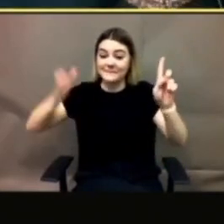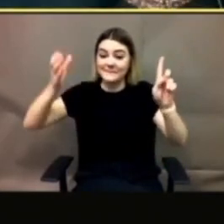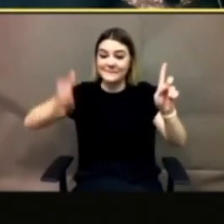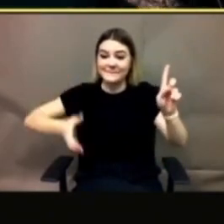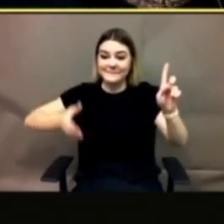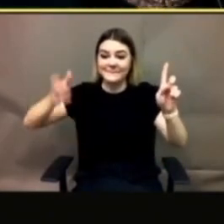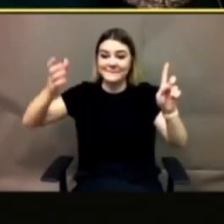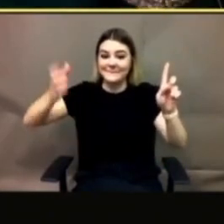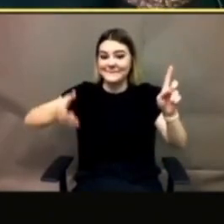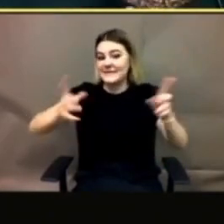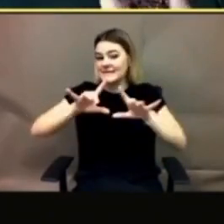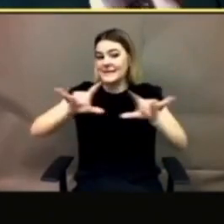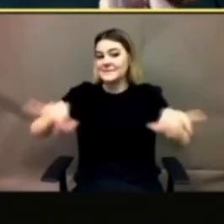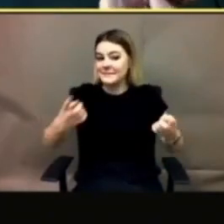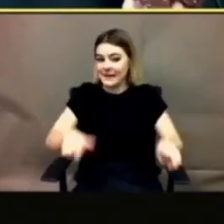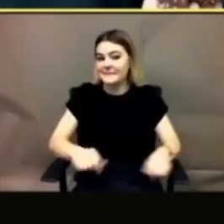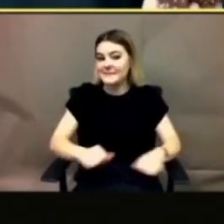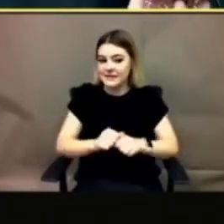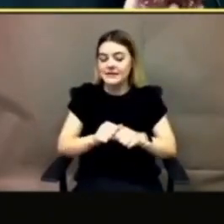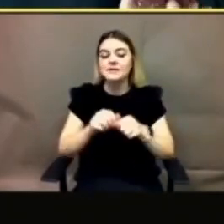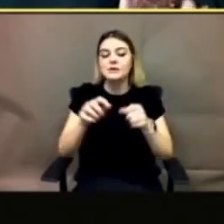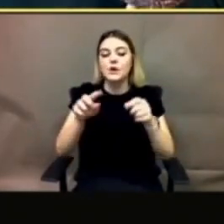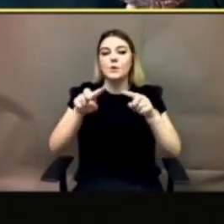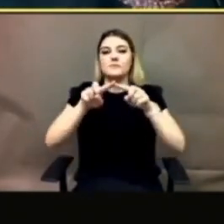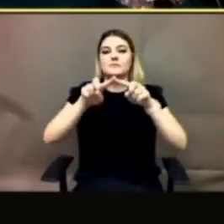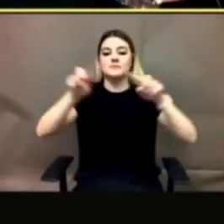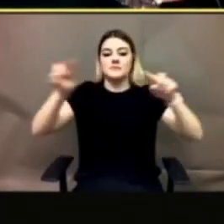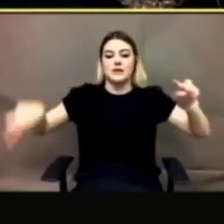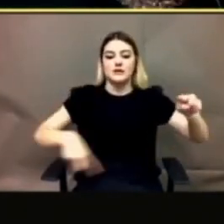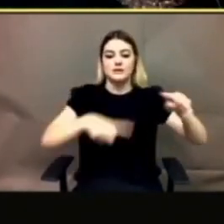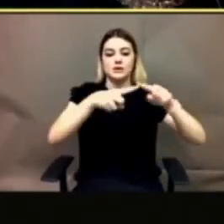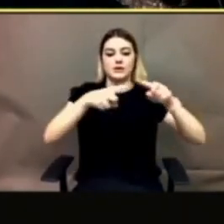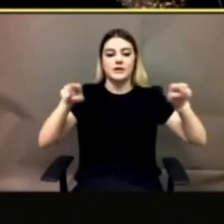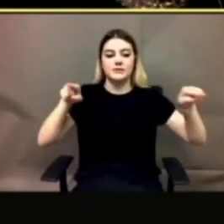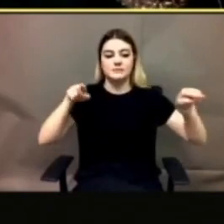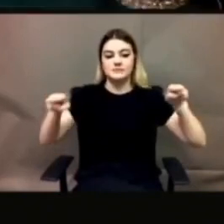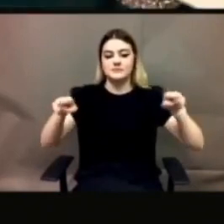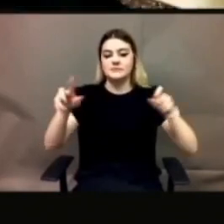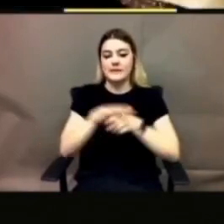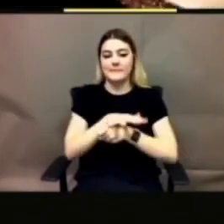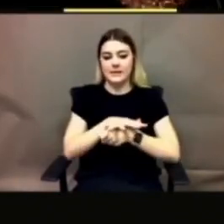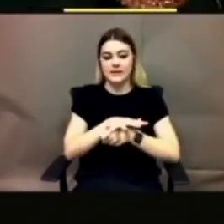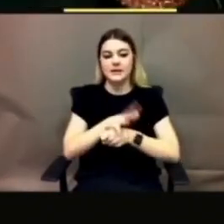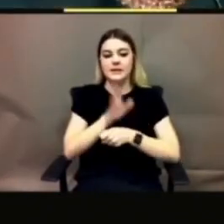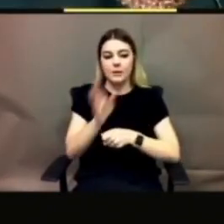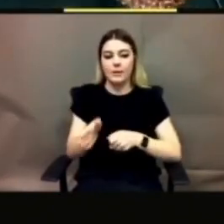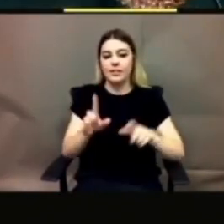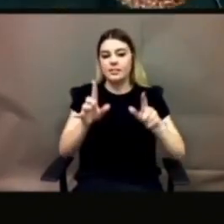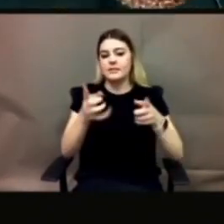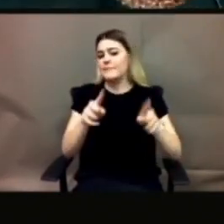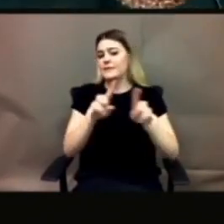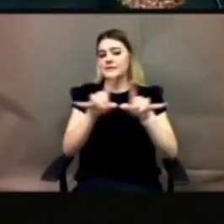Então estou aqui. Só contando os pulinhos da raposinha na esponja de cobre.